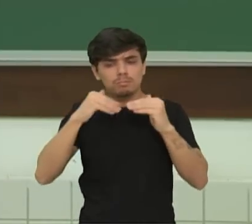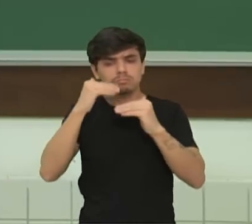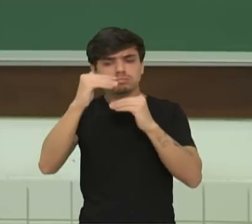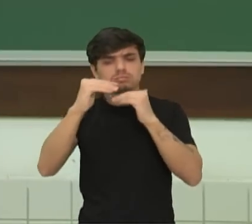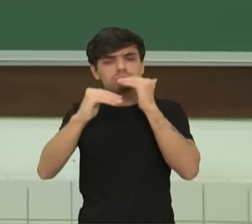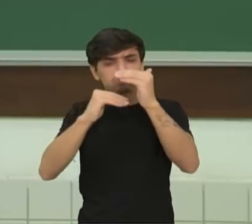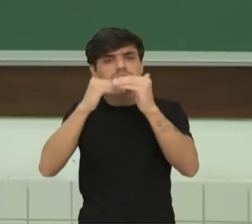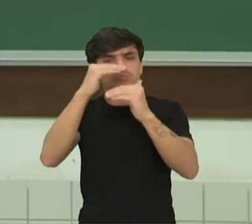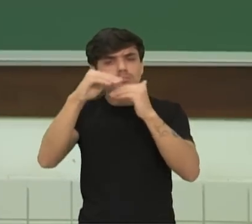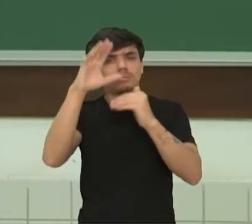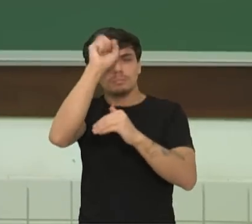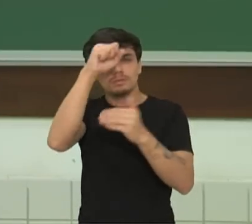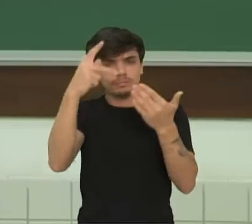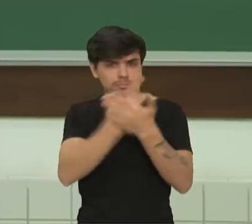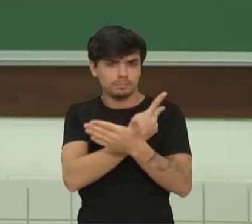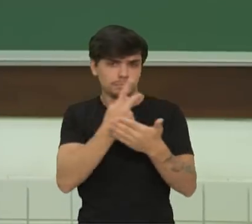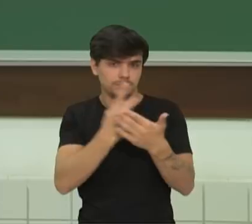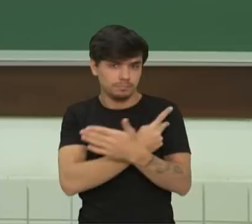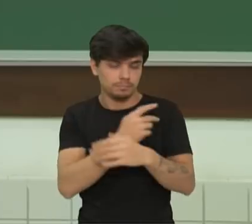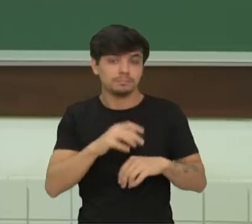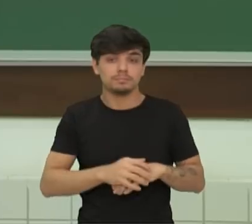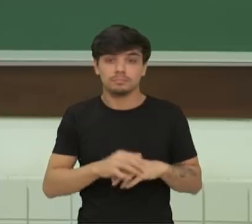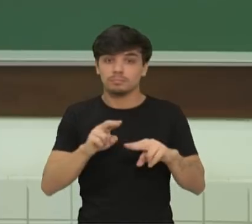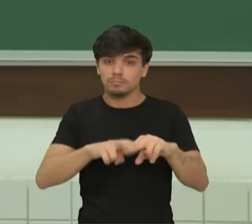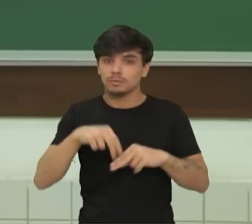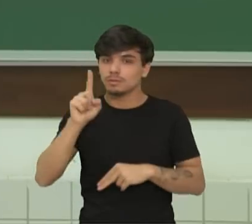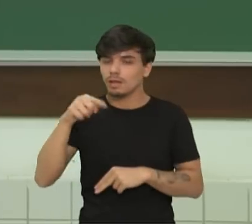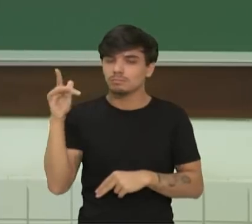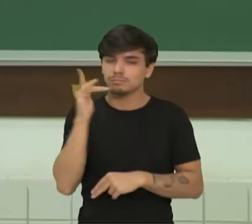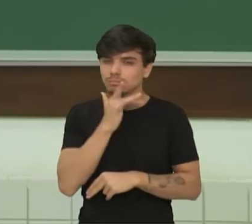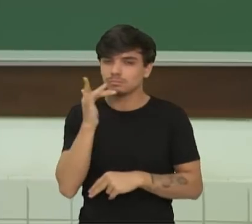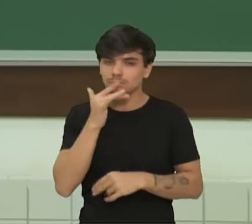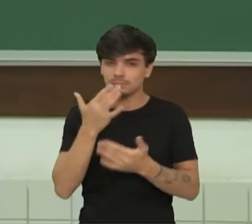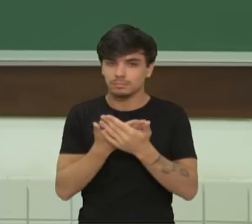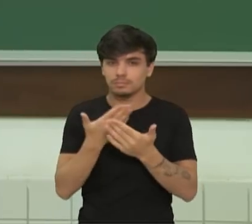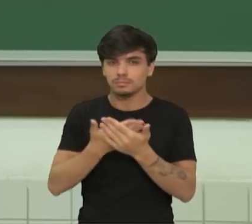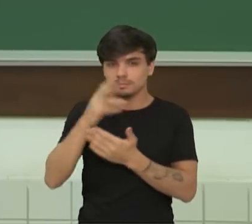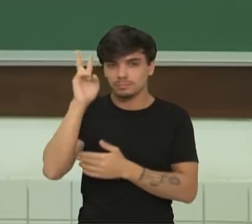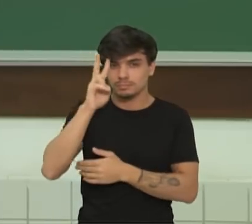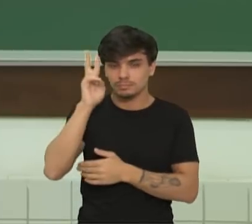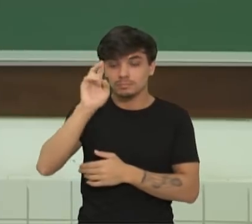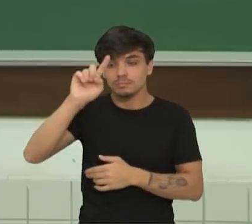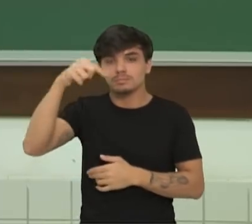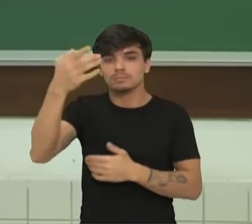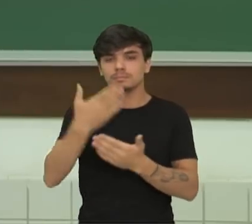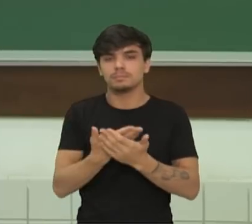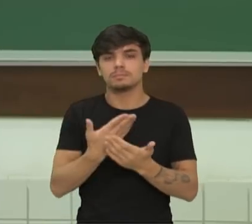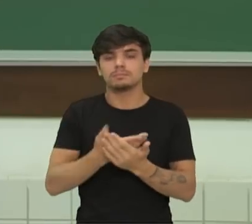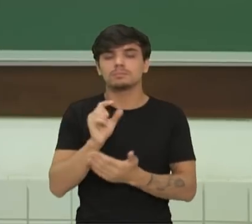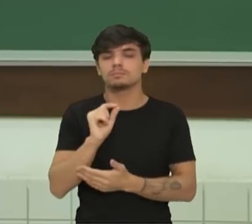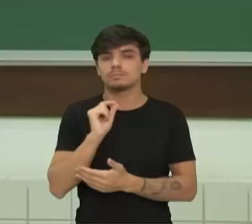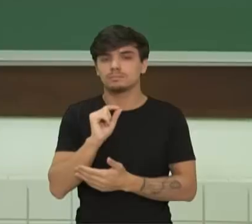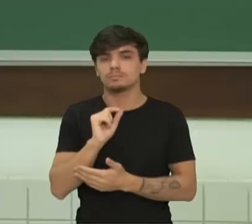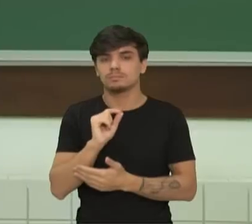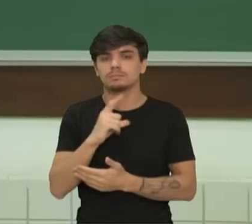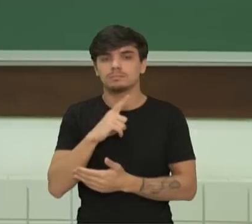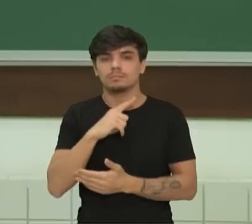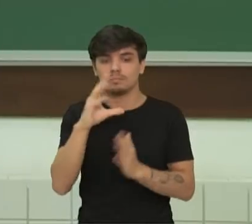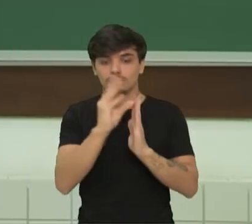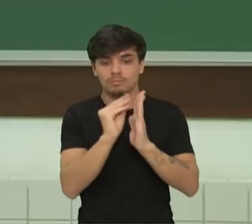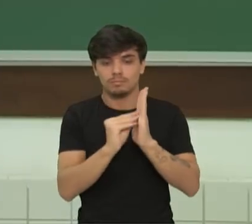aprendendo com os seus erros. Por isso é tão gostoso estudar história. Na aula que vem nós vamos ter conteúdo